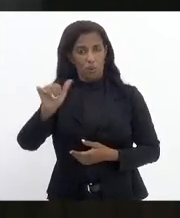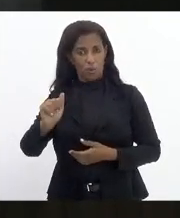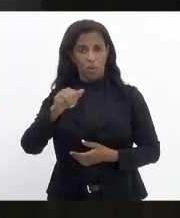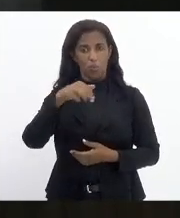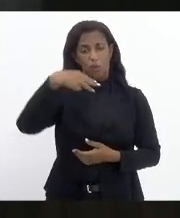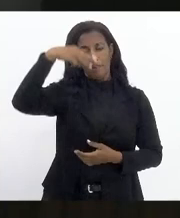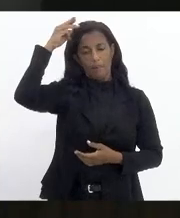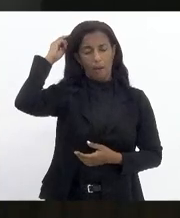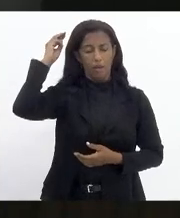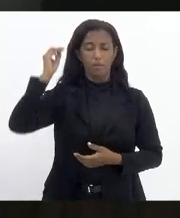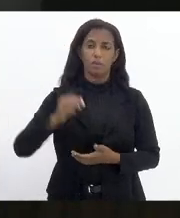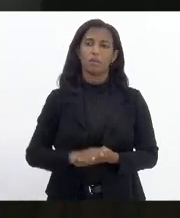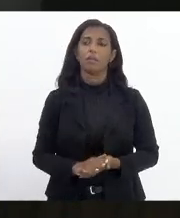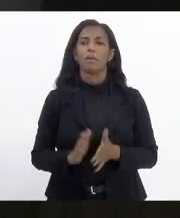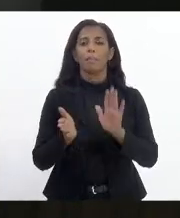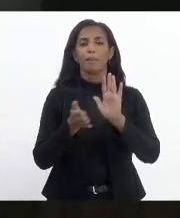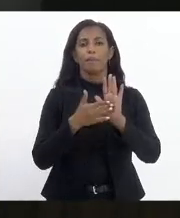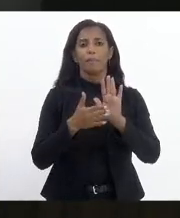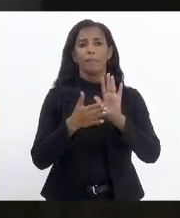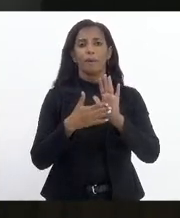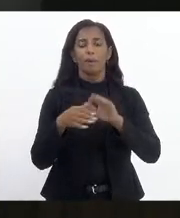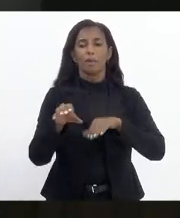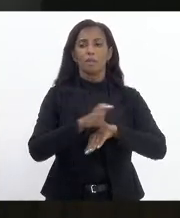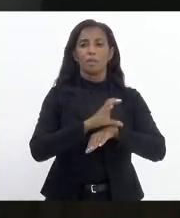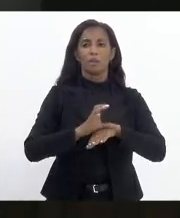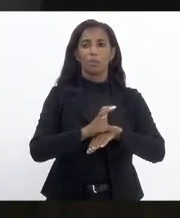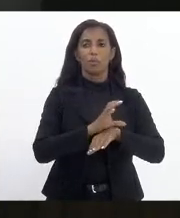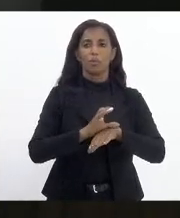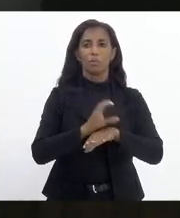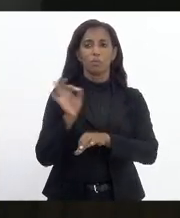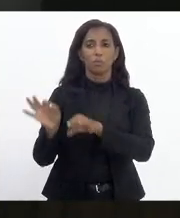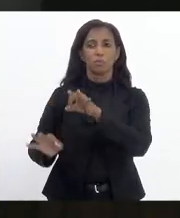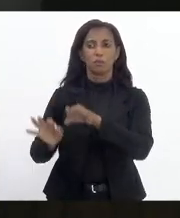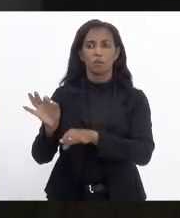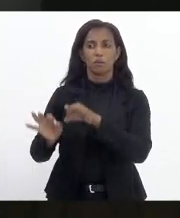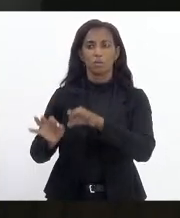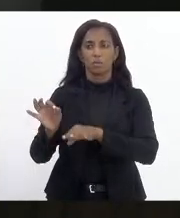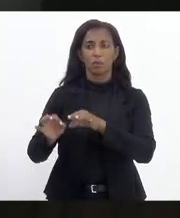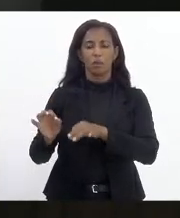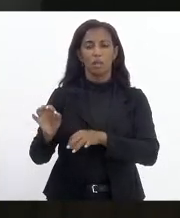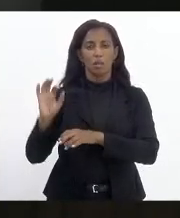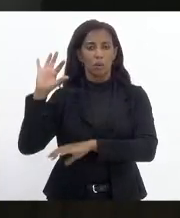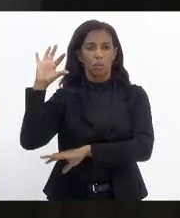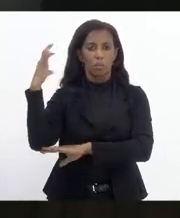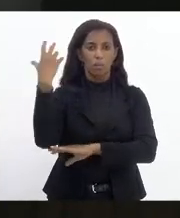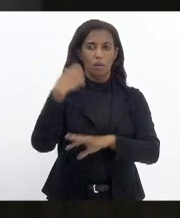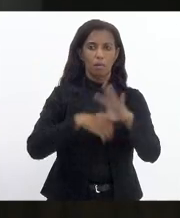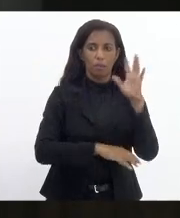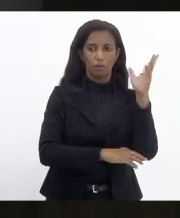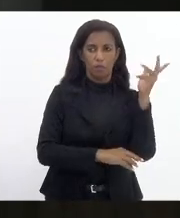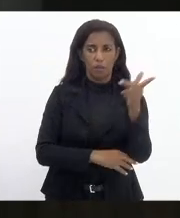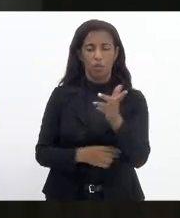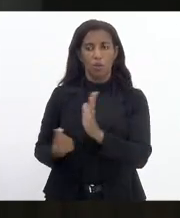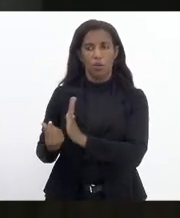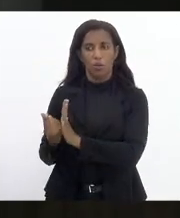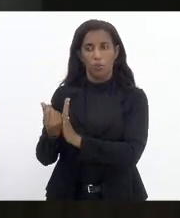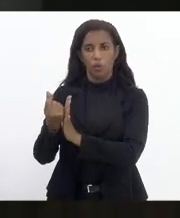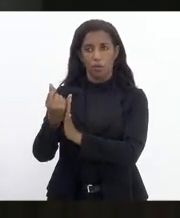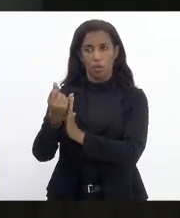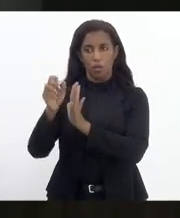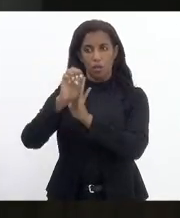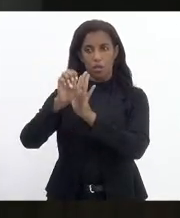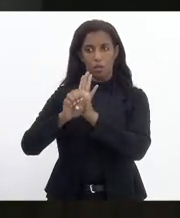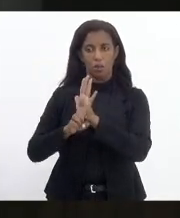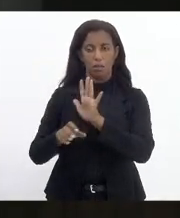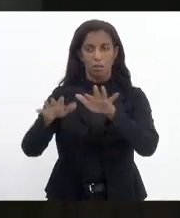Pacheco. Pendendo de pareceres das comissões de Constituição e Justiça, de transporte, meio ambiente, assuntos municipais e orçamento, às emendas de